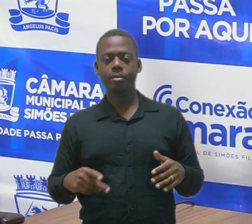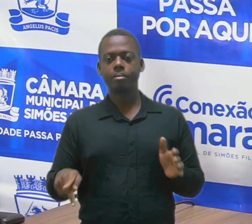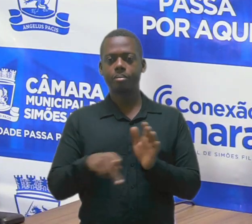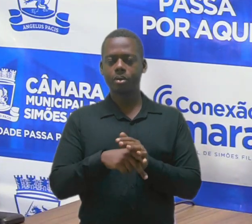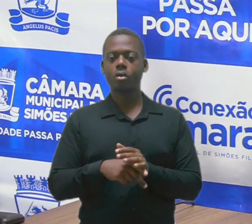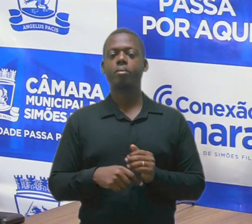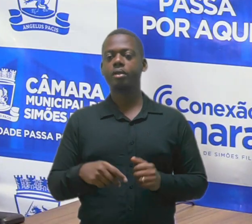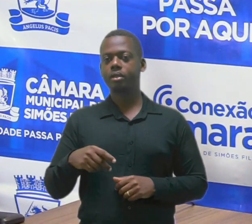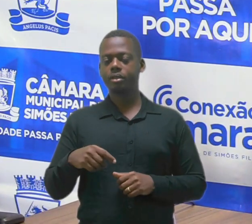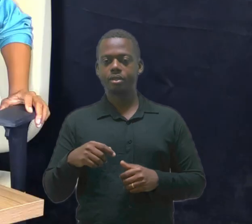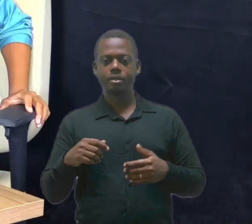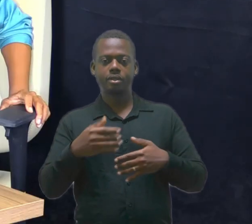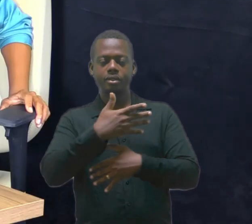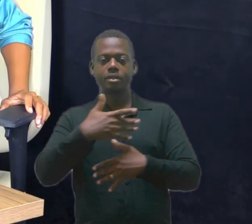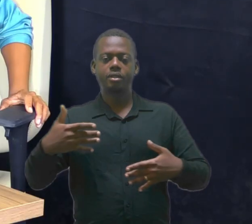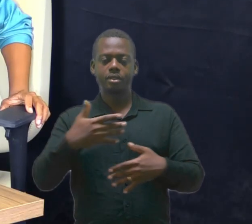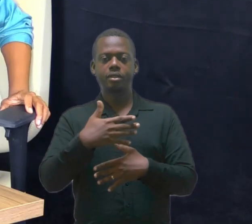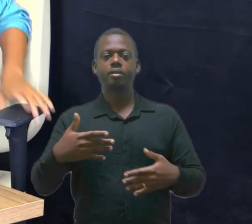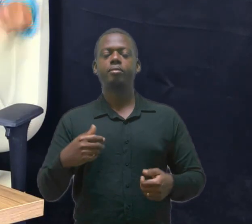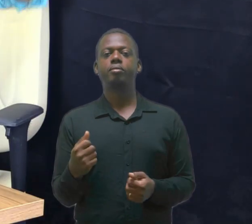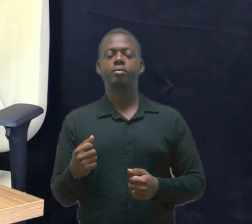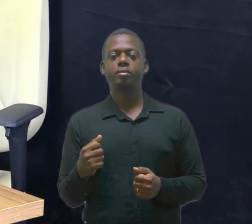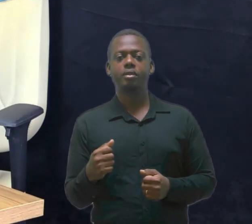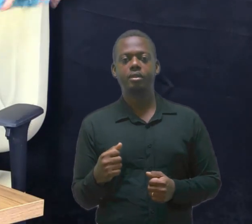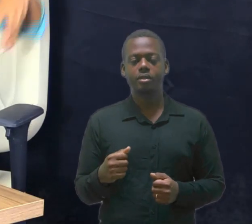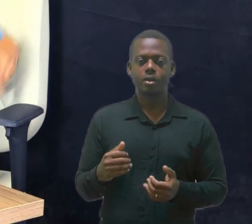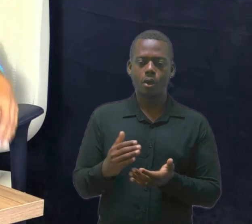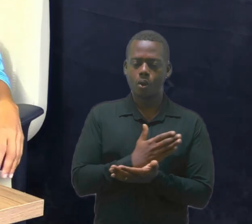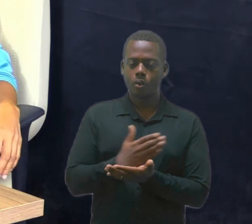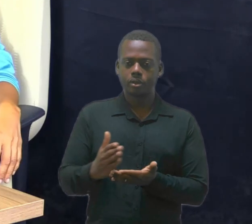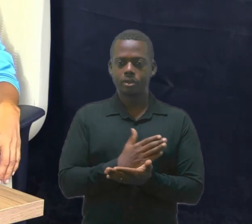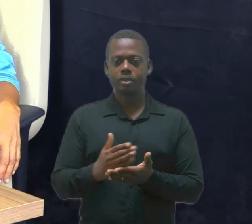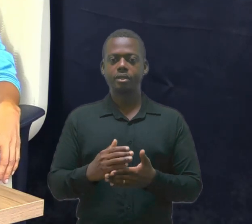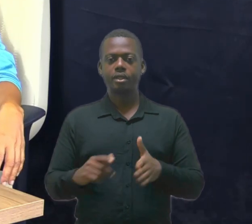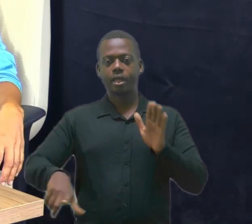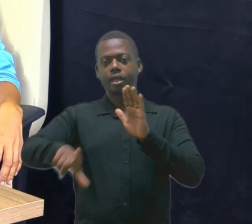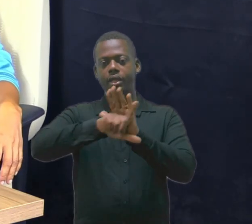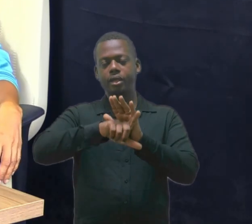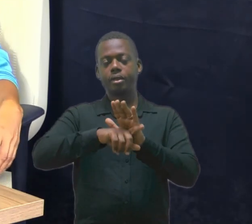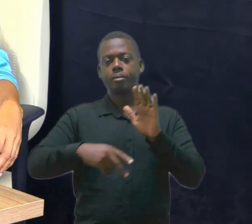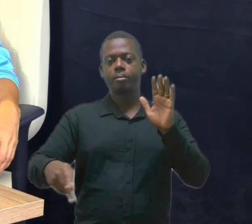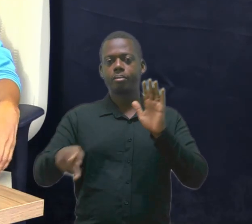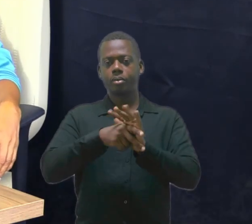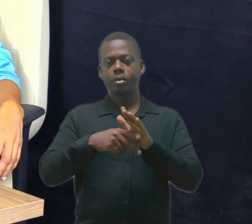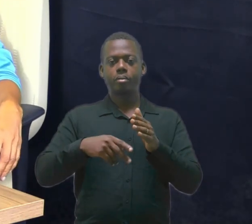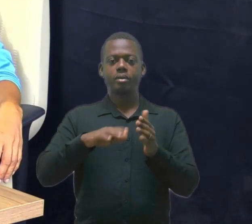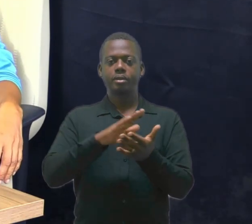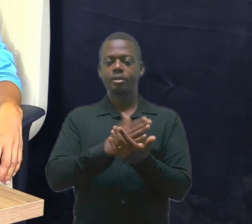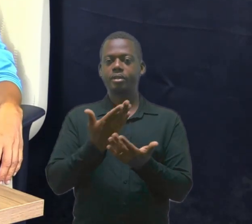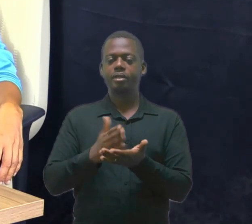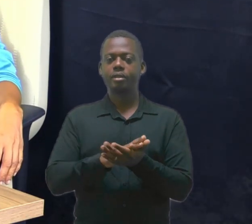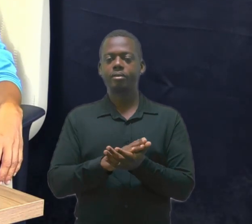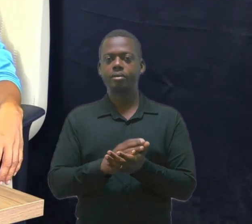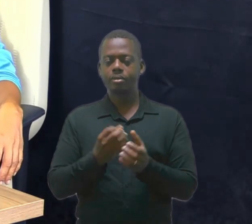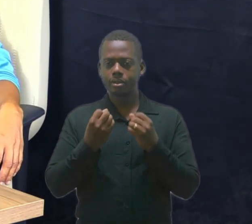dica. Sim, algumas cidades, e também o dia do intérprete. Existem algumas cidades que têm uma lei própria do intérprete ali na cidade. Maravilha. E isso é bom que